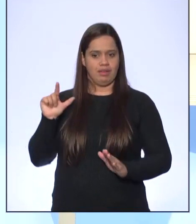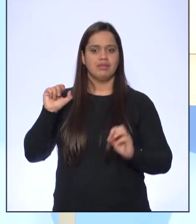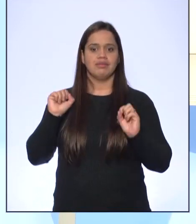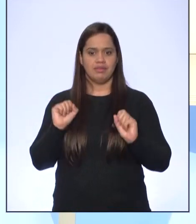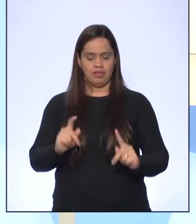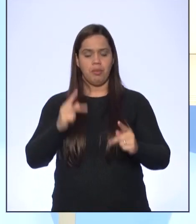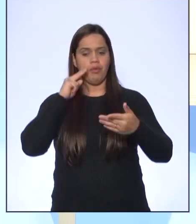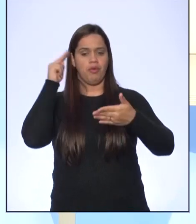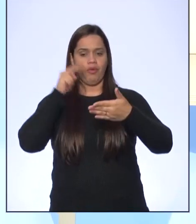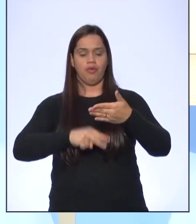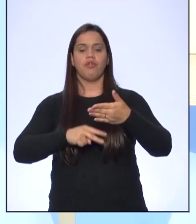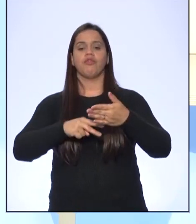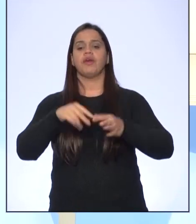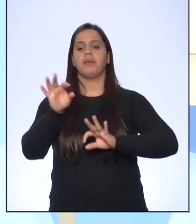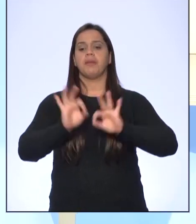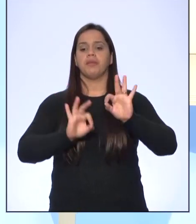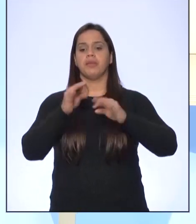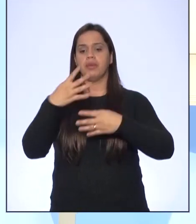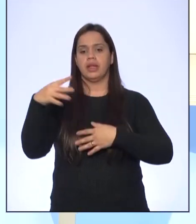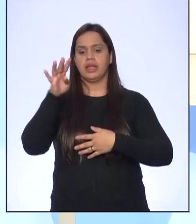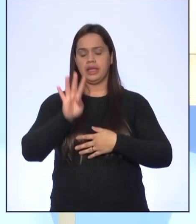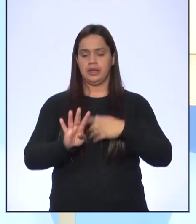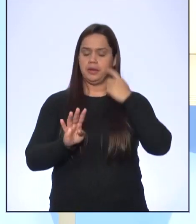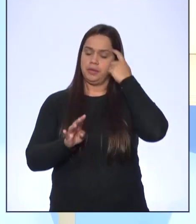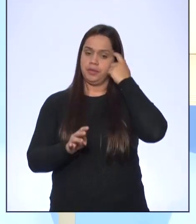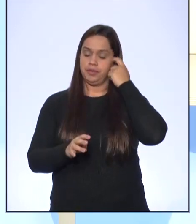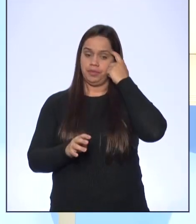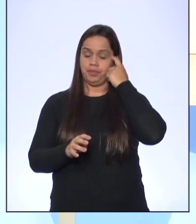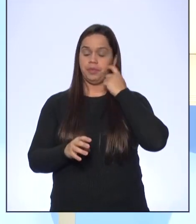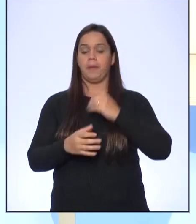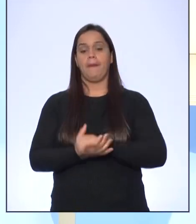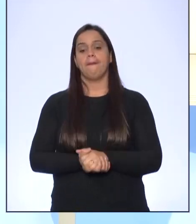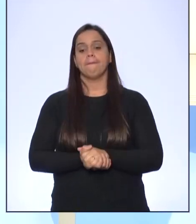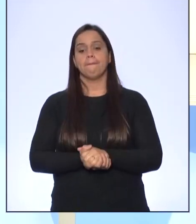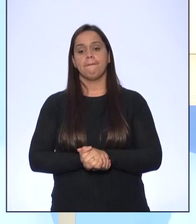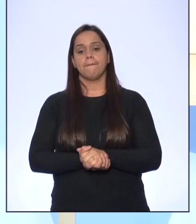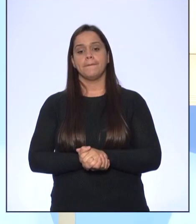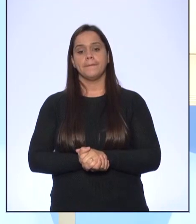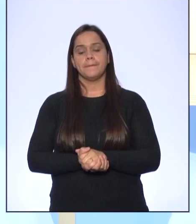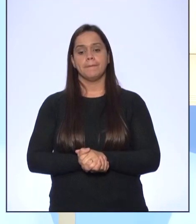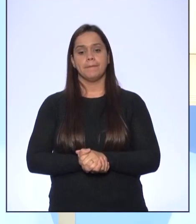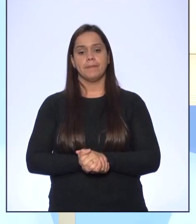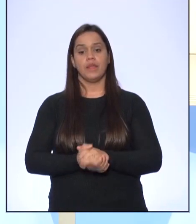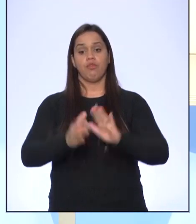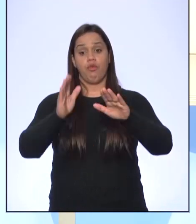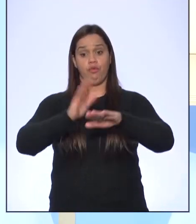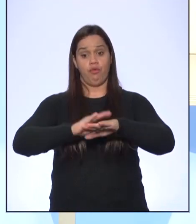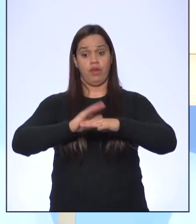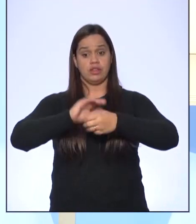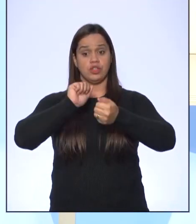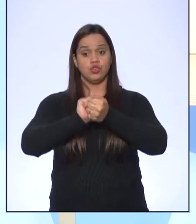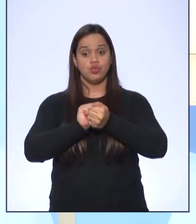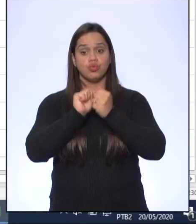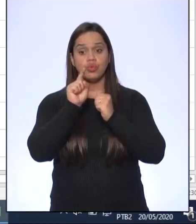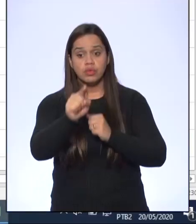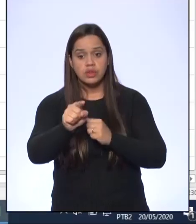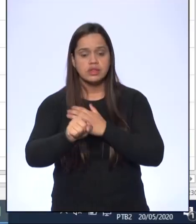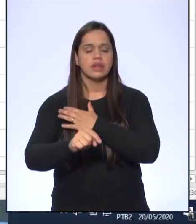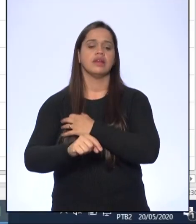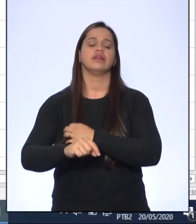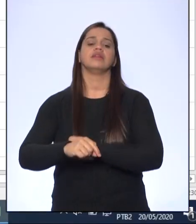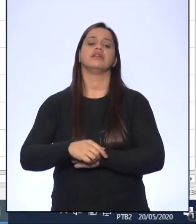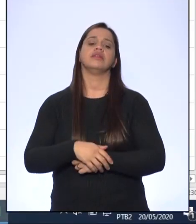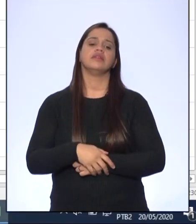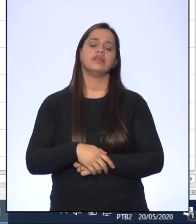planilha eletrônica e ver o seguinte. Então, eu vou montar essa planilha bonitinho junto com vocês. Então, se eu olhar